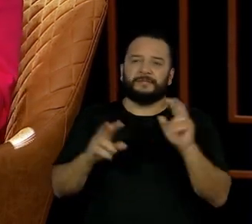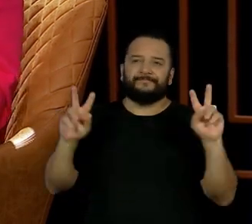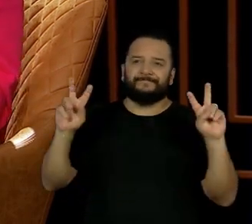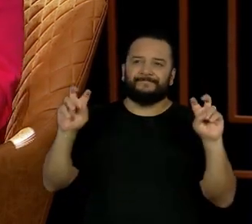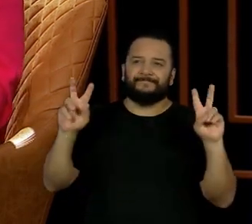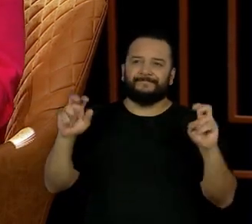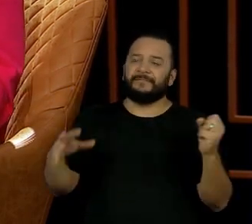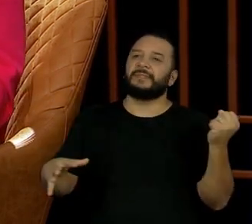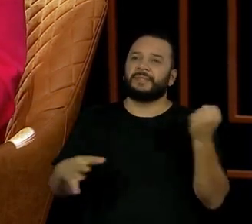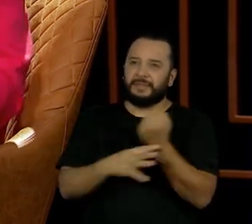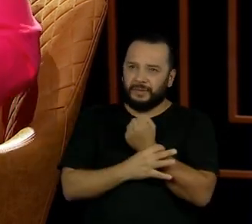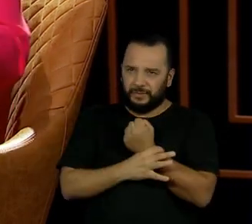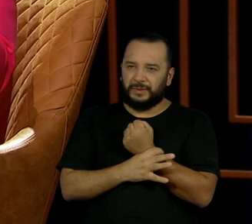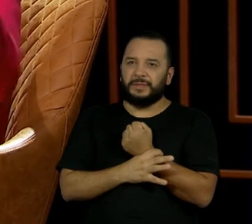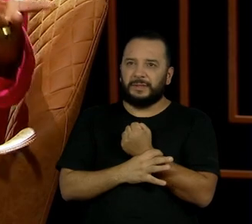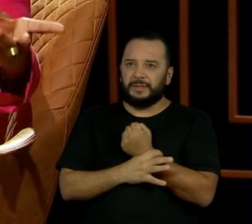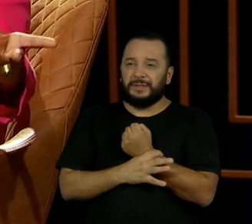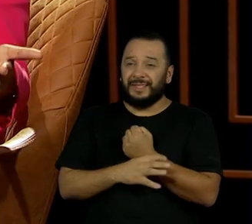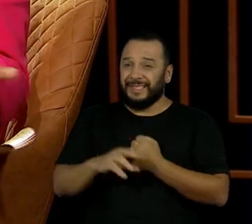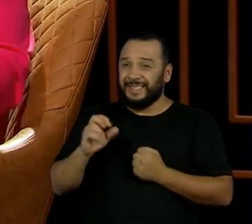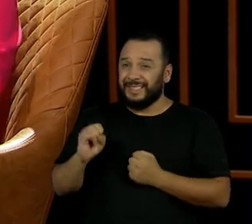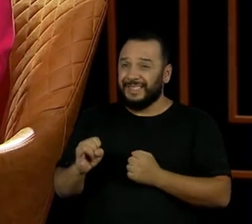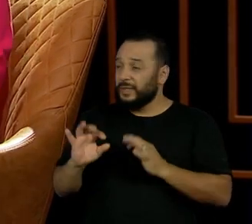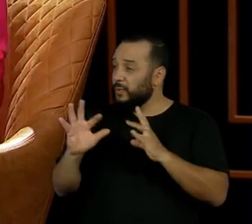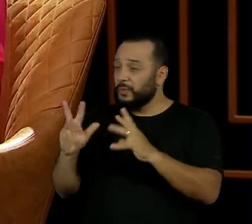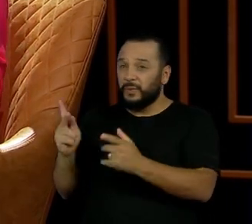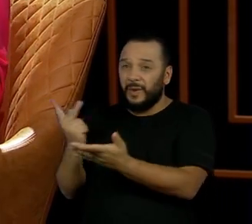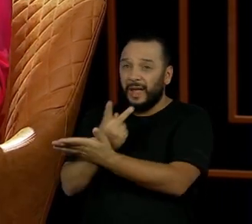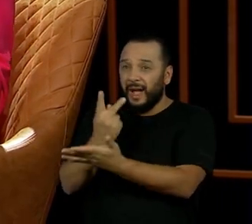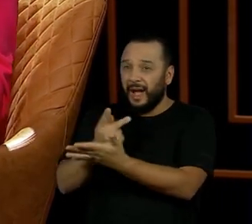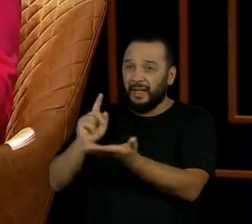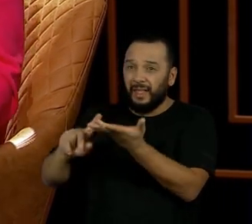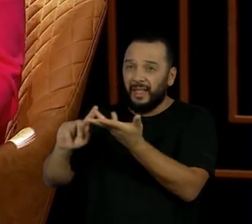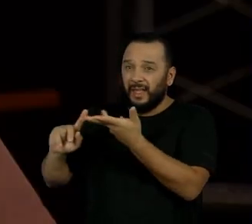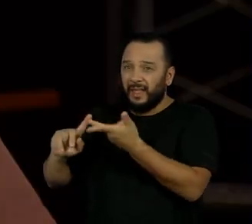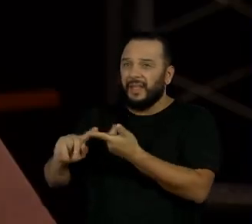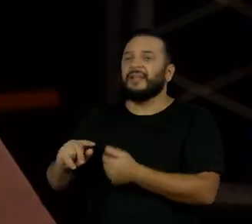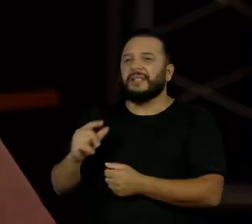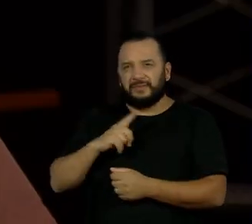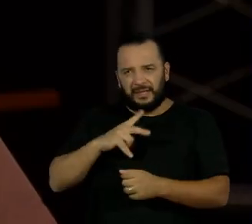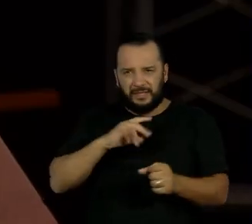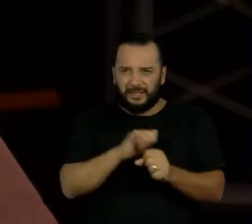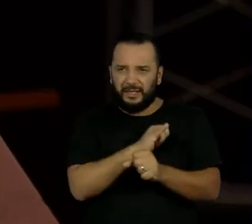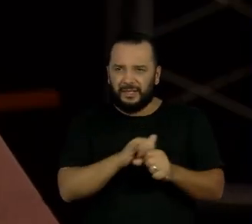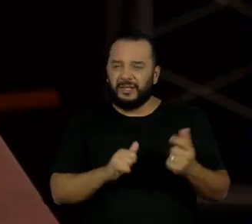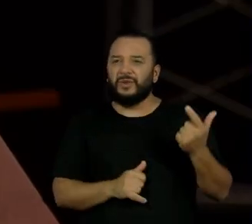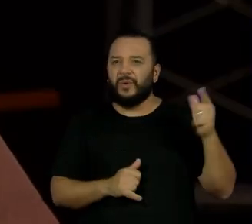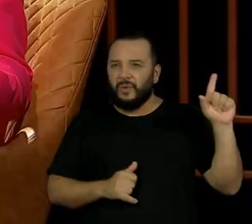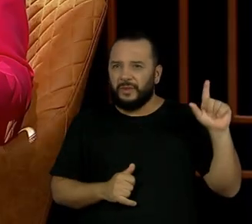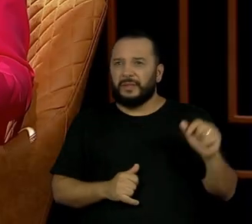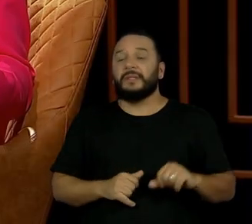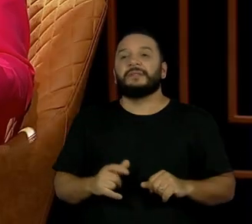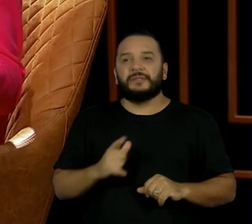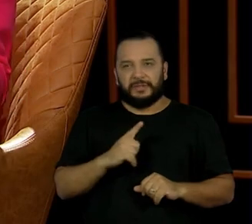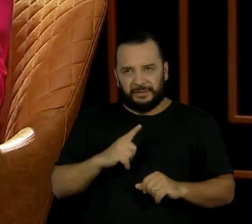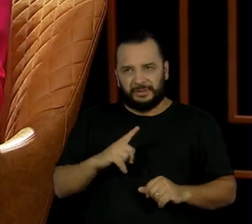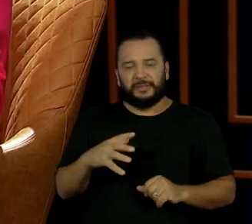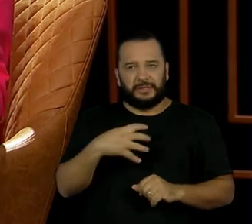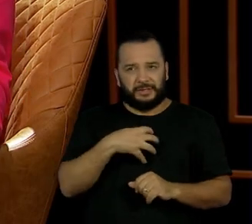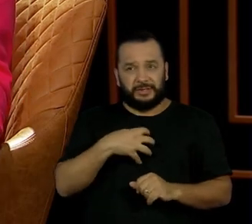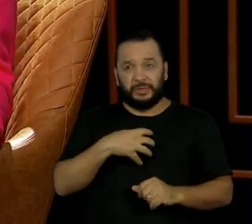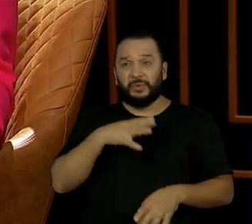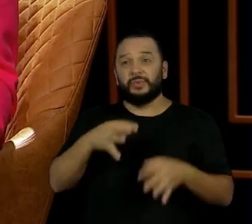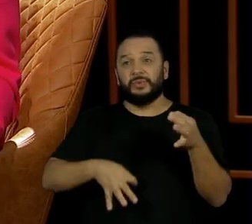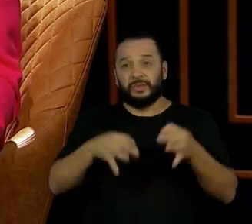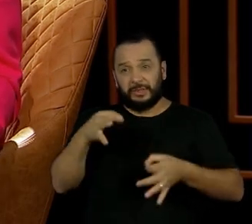no sentido de se tudo der errado eu tenho um plano b eu tinha aquele senso de justiça tinha um sonho